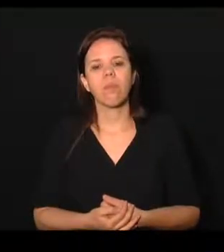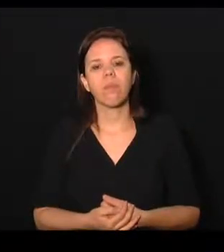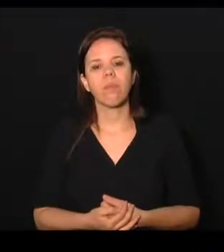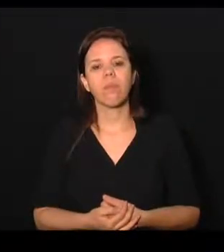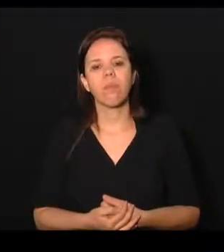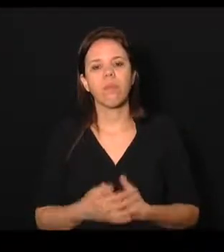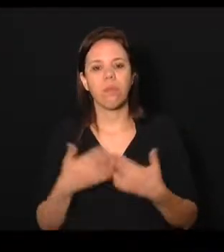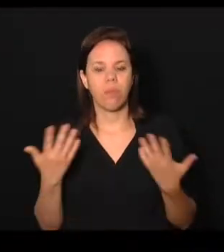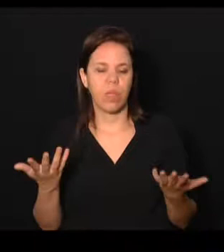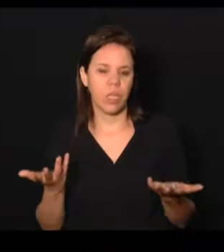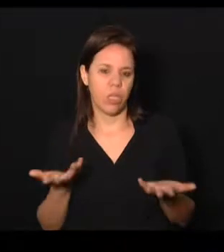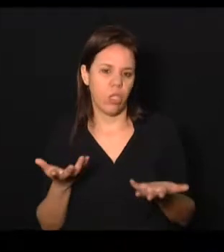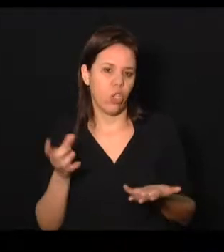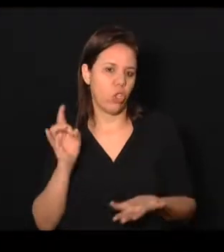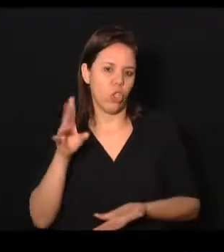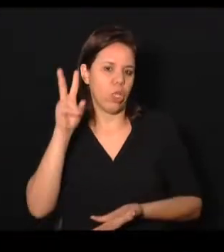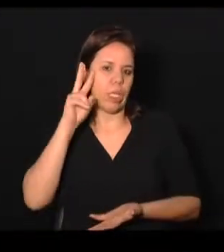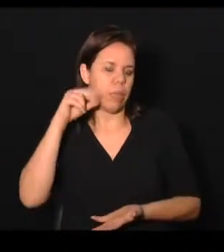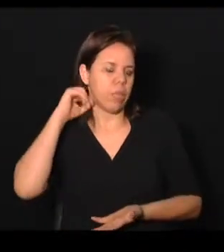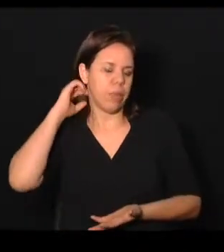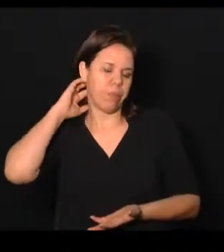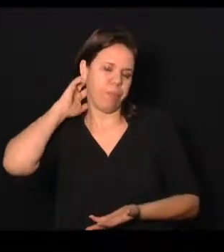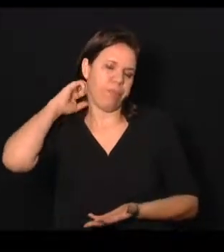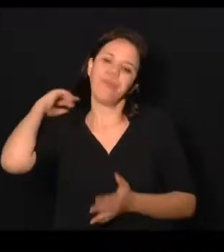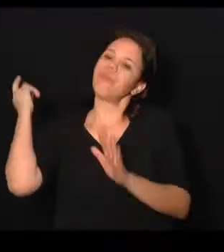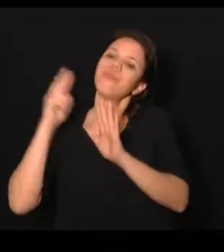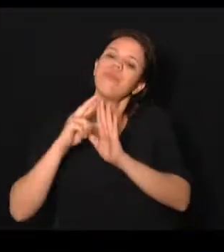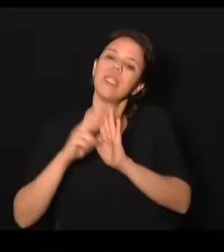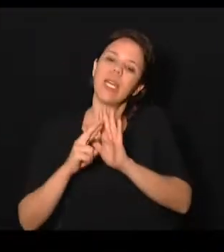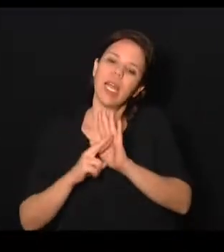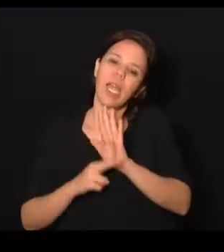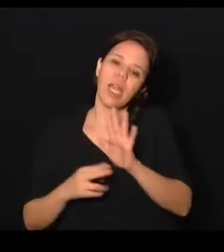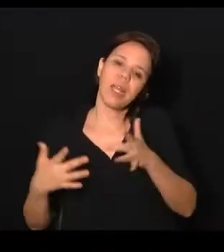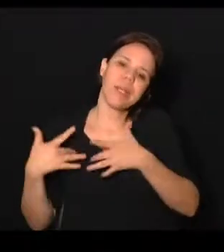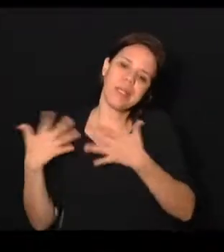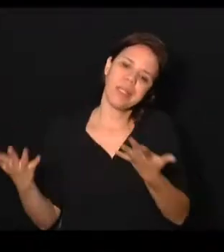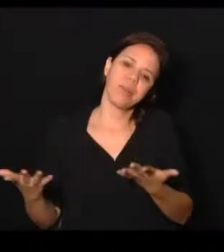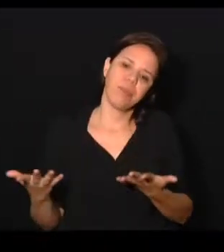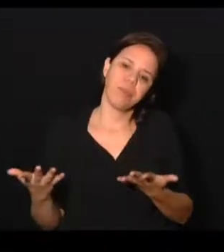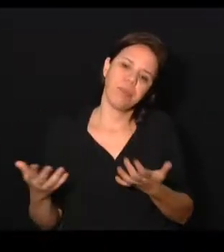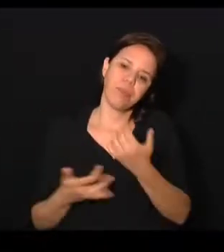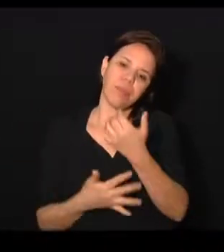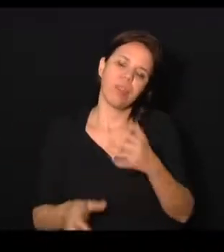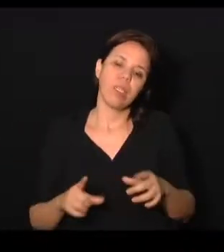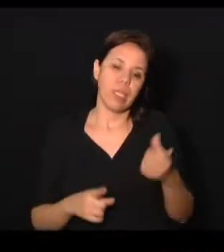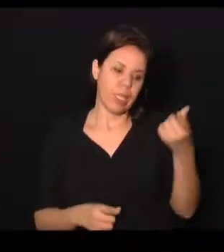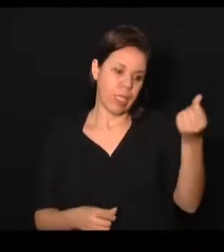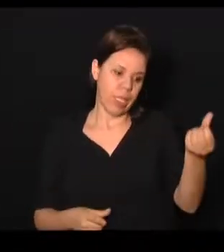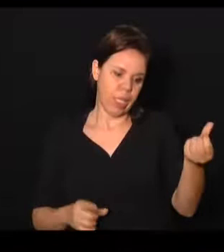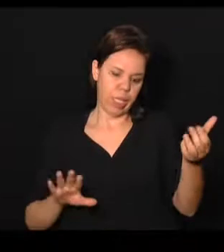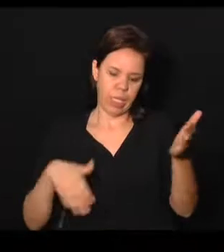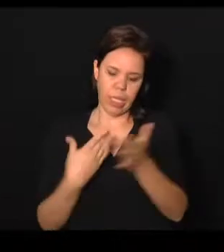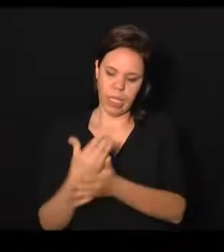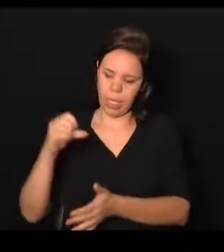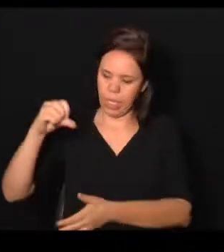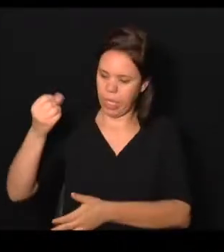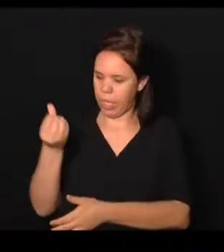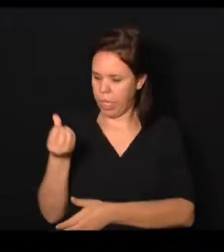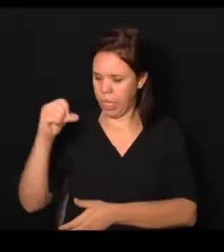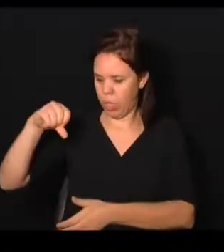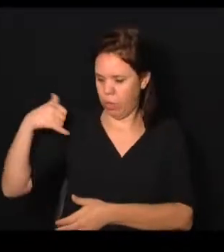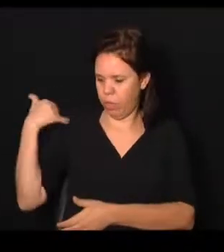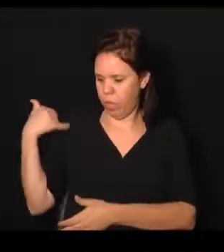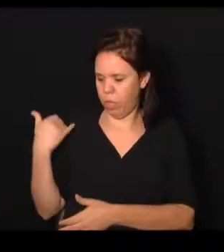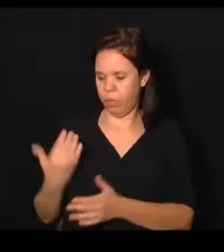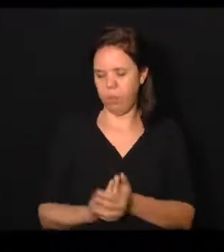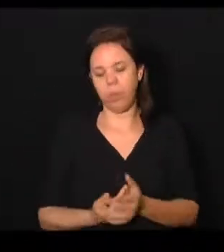Então, eu queria só lembrar isso, os requisitos para doação de sangue, né? Então, ter entre 16 e 69 anos de idade, de